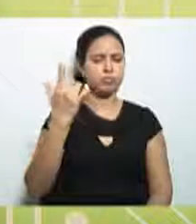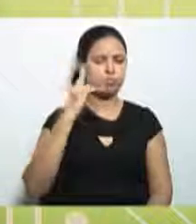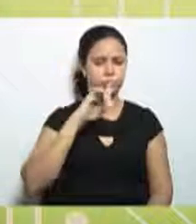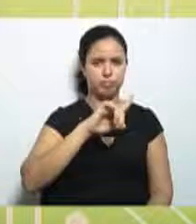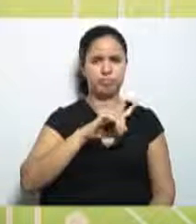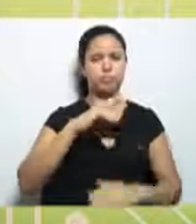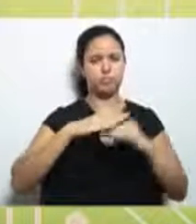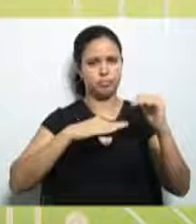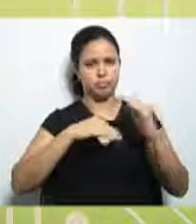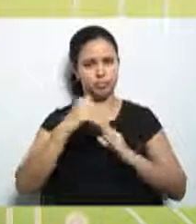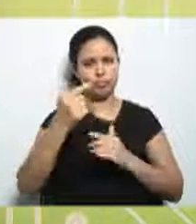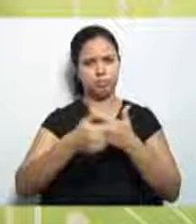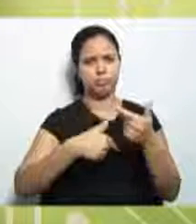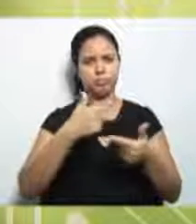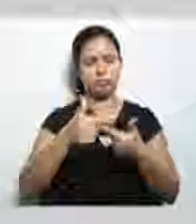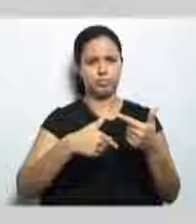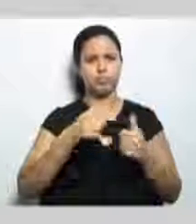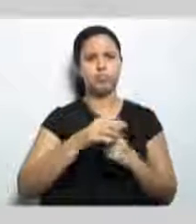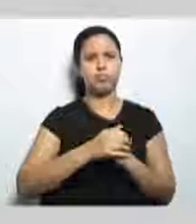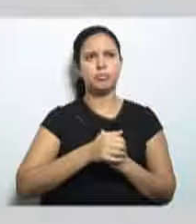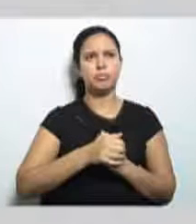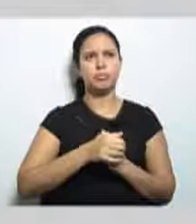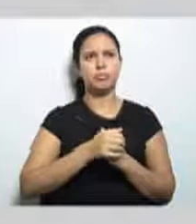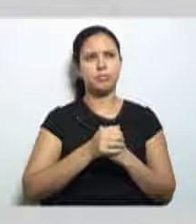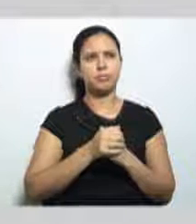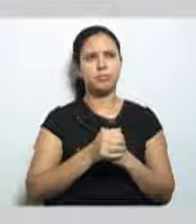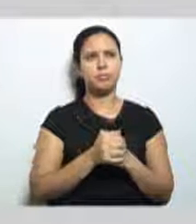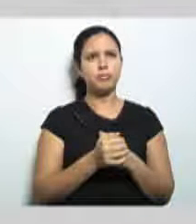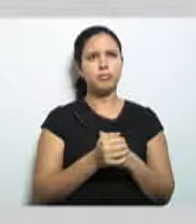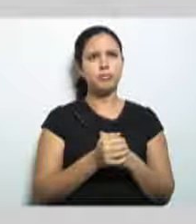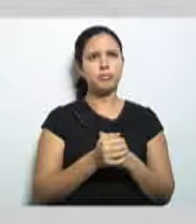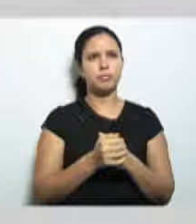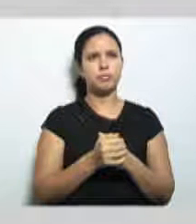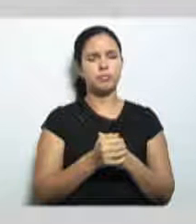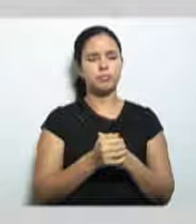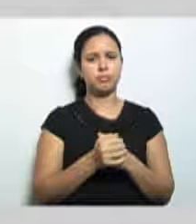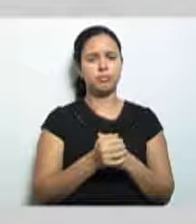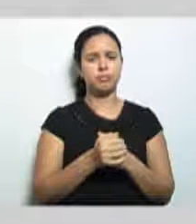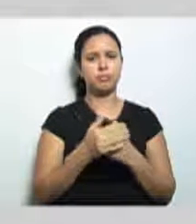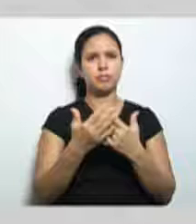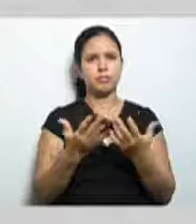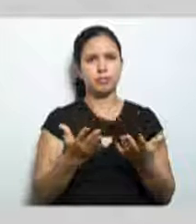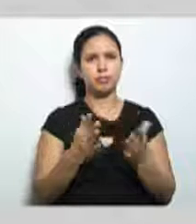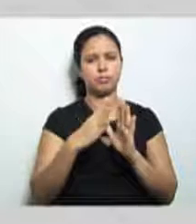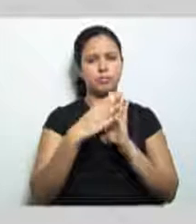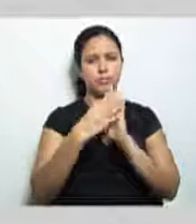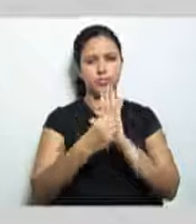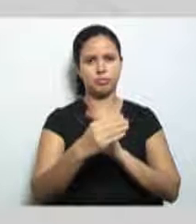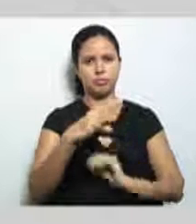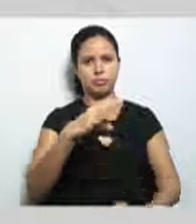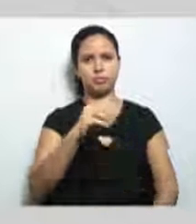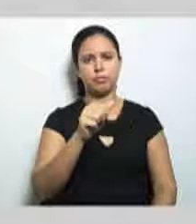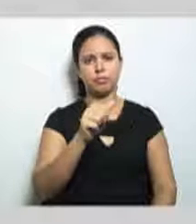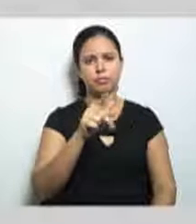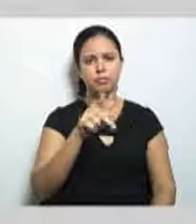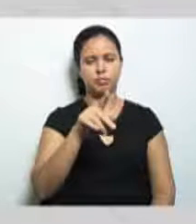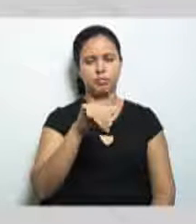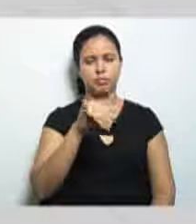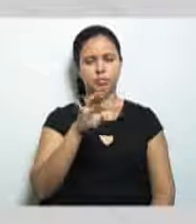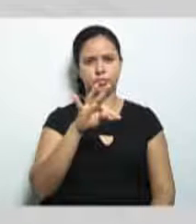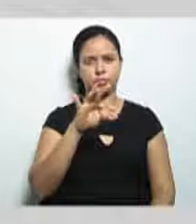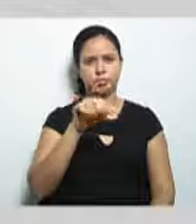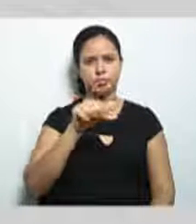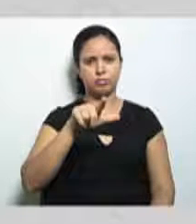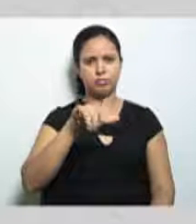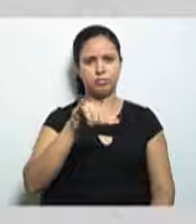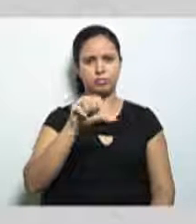de trabalhar, né? Então, no modo de produção capitalista, a gente tem classes